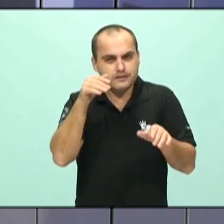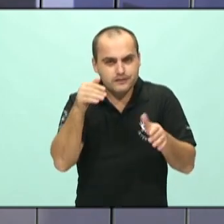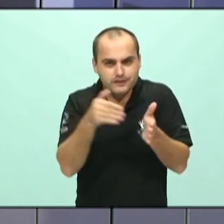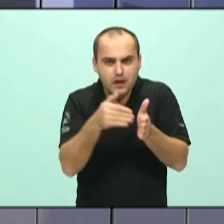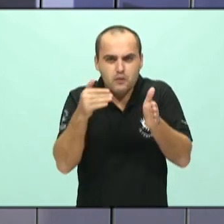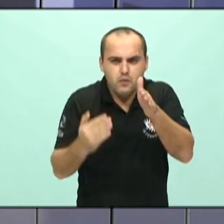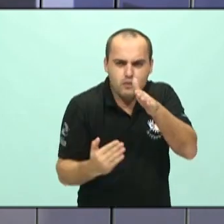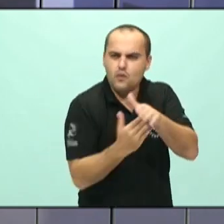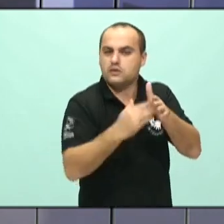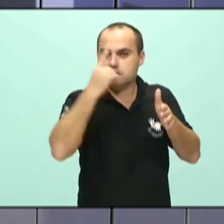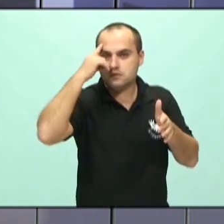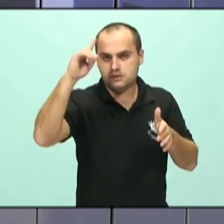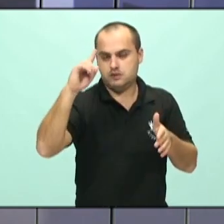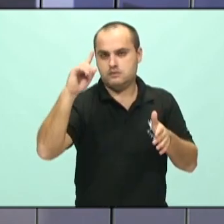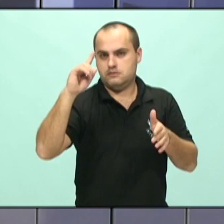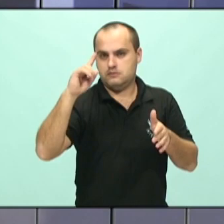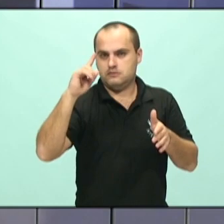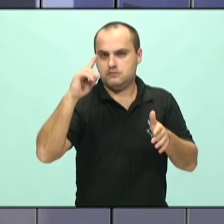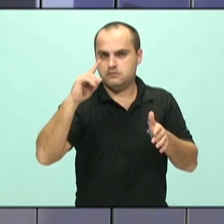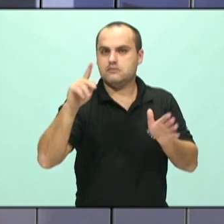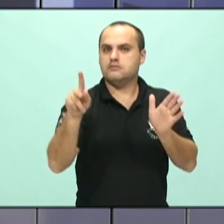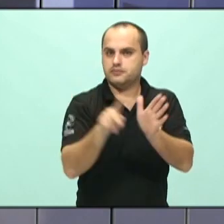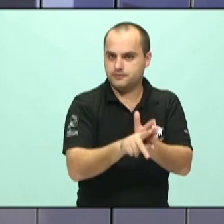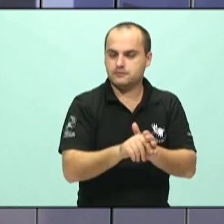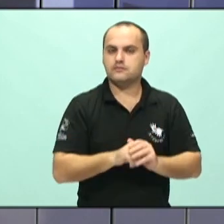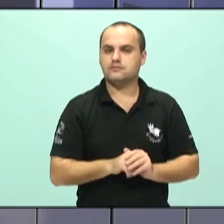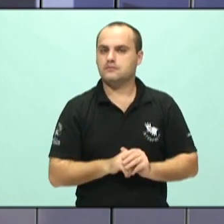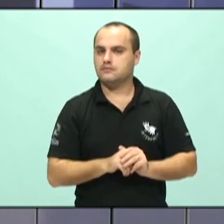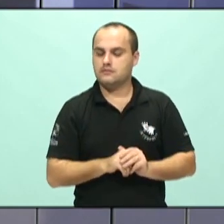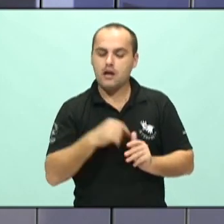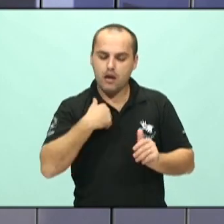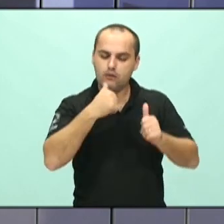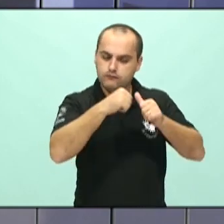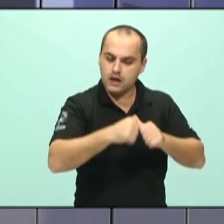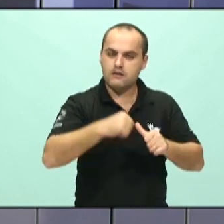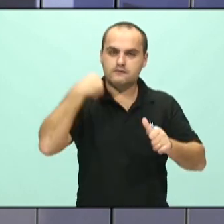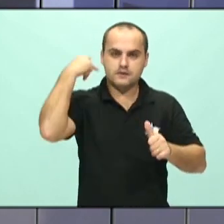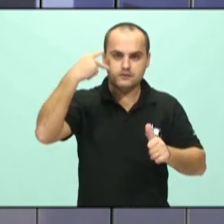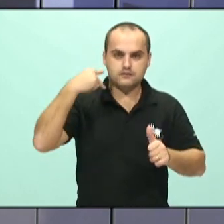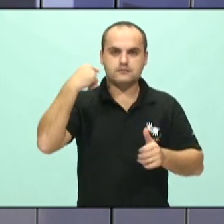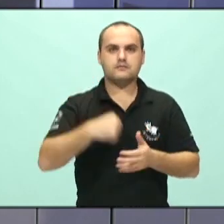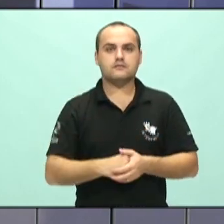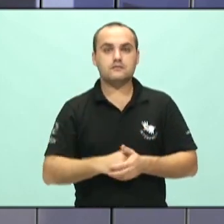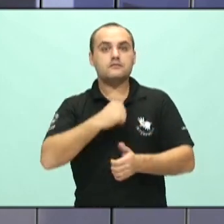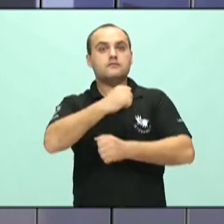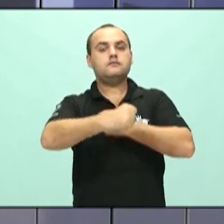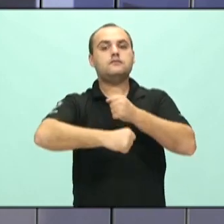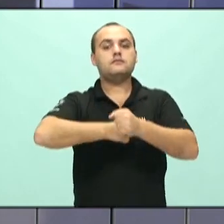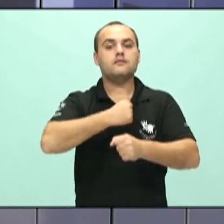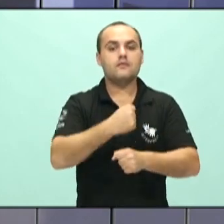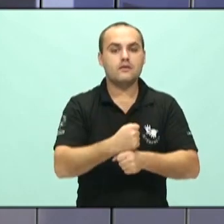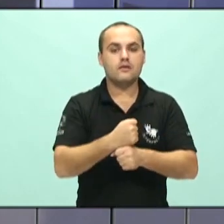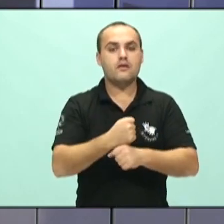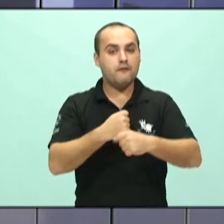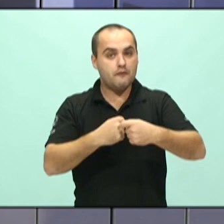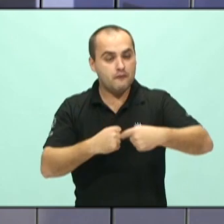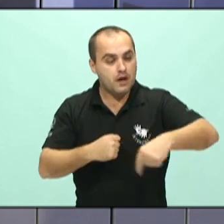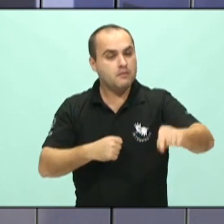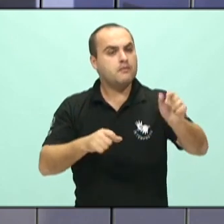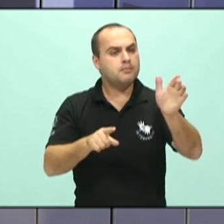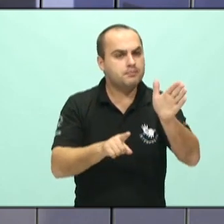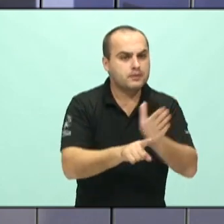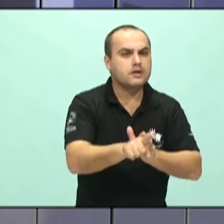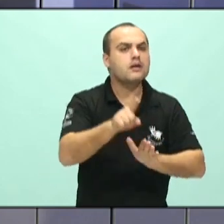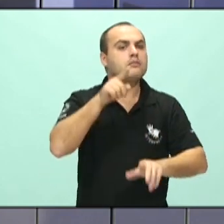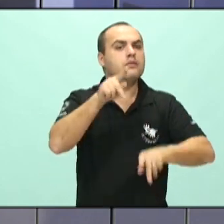vereador. No ano que vem, é que se começa a discutir política mais intensamente, vamos perguntar para as pessoas.